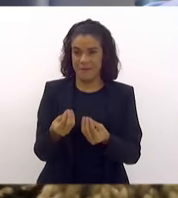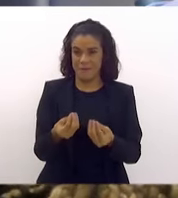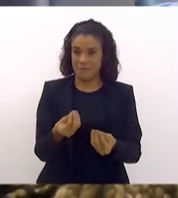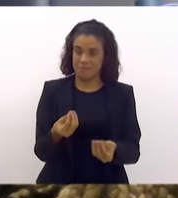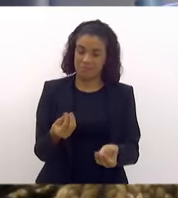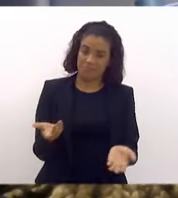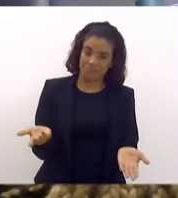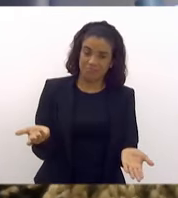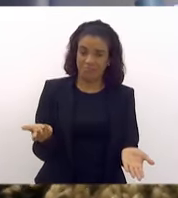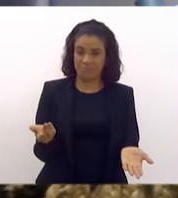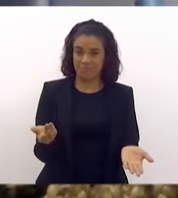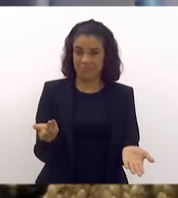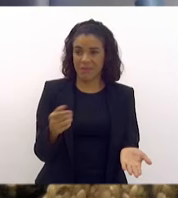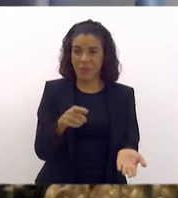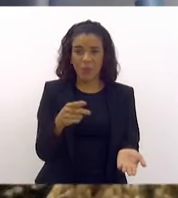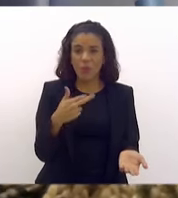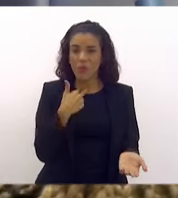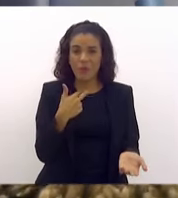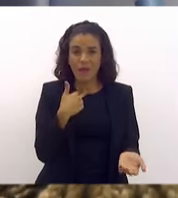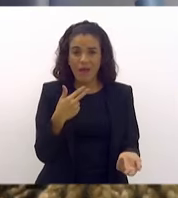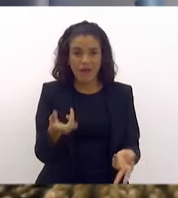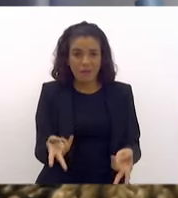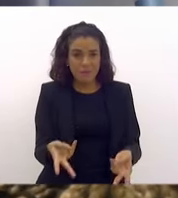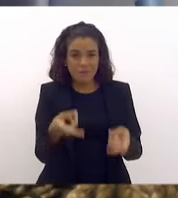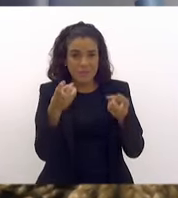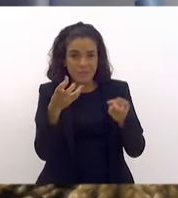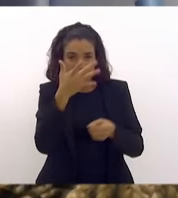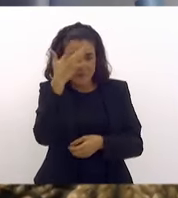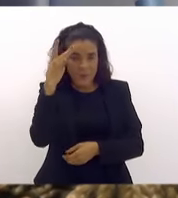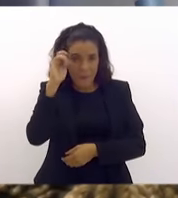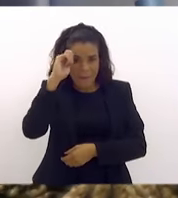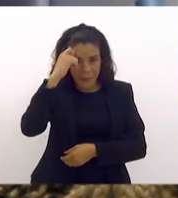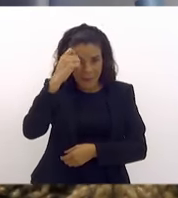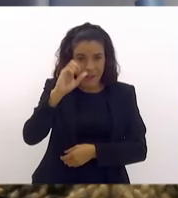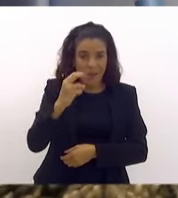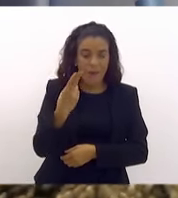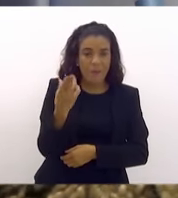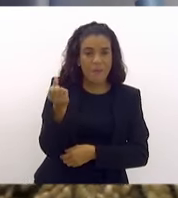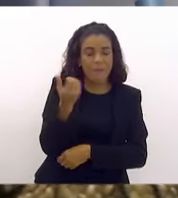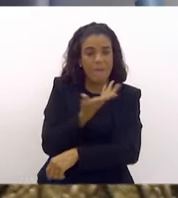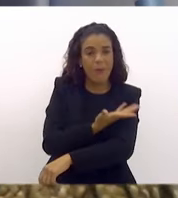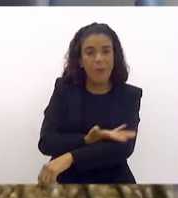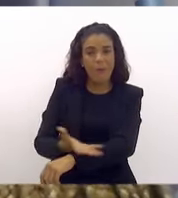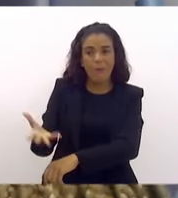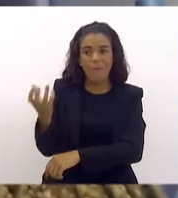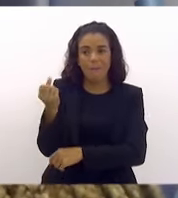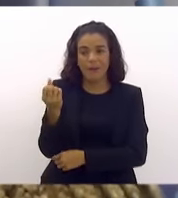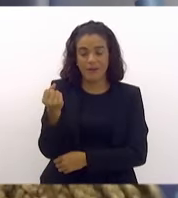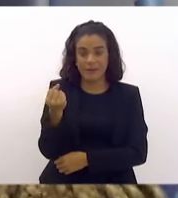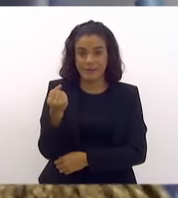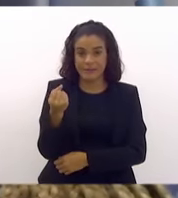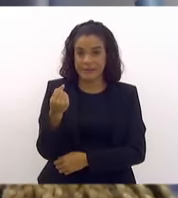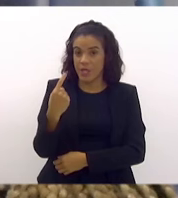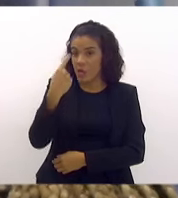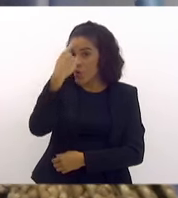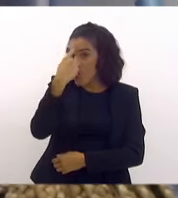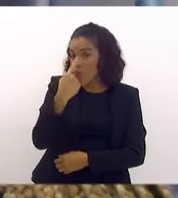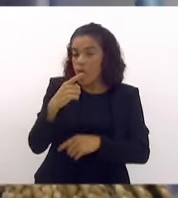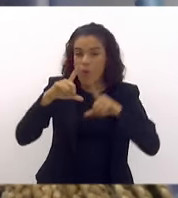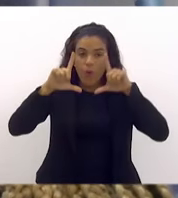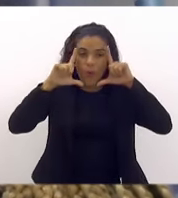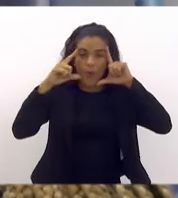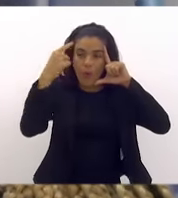assim bom sequer dá perce dá para perceber se a pessoa é negra ou se a pessoa é branca pelo rosto que eu tô vendo das pessoas